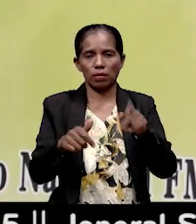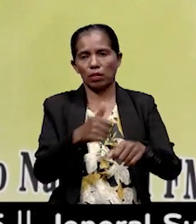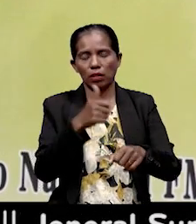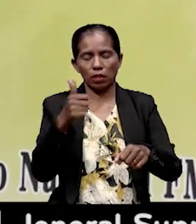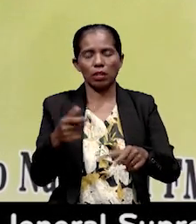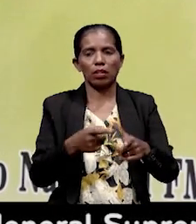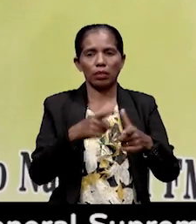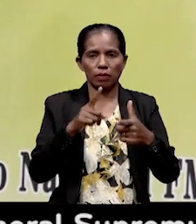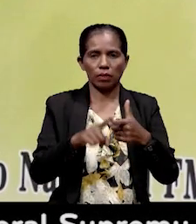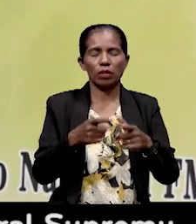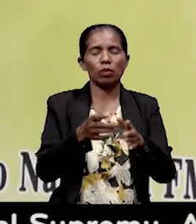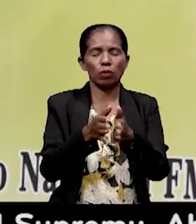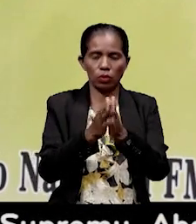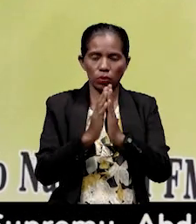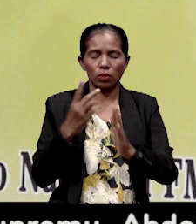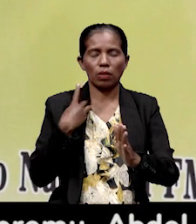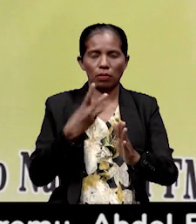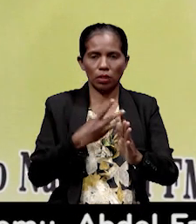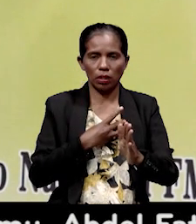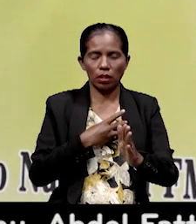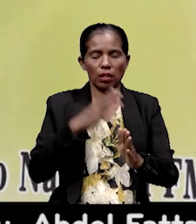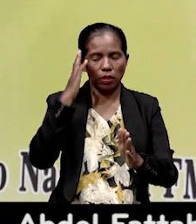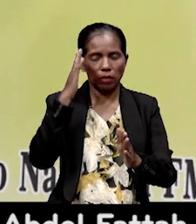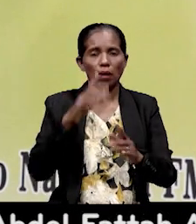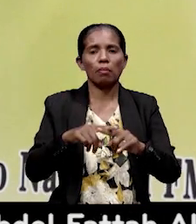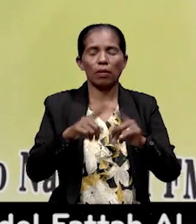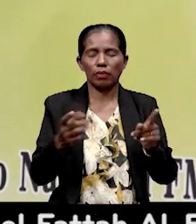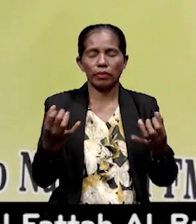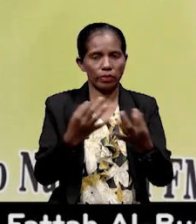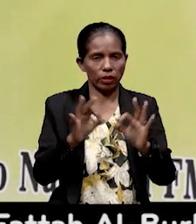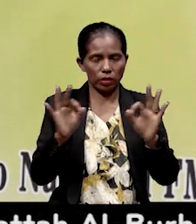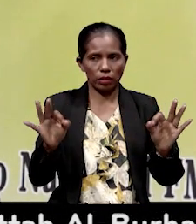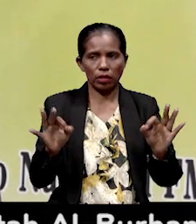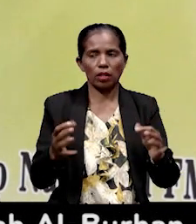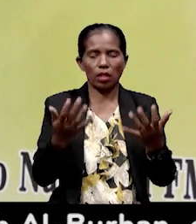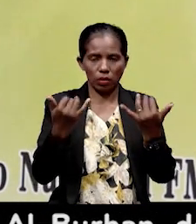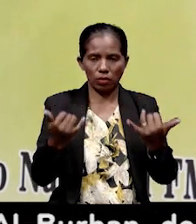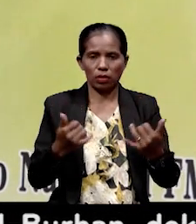pelo menos russo a minha parceira. Mas de boa tira nele o outro ano, mas o rim.